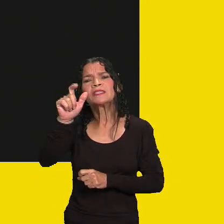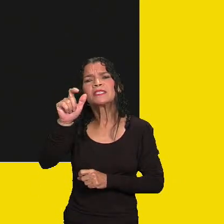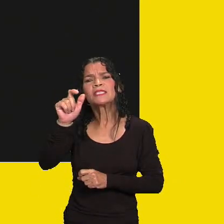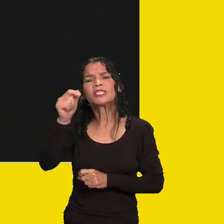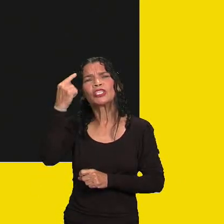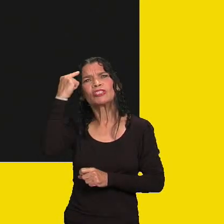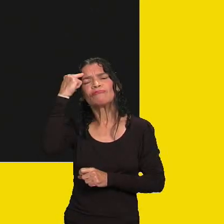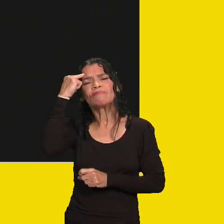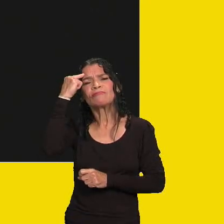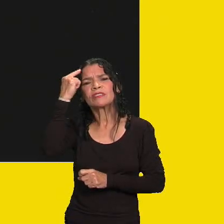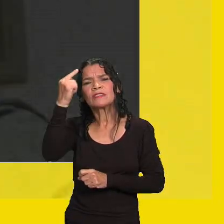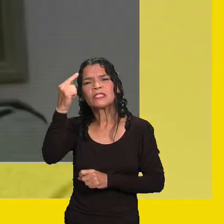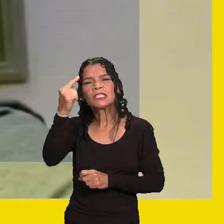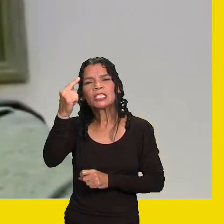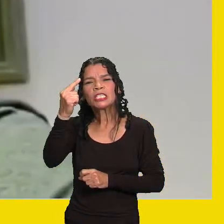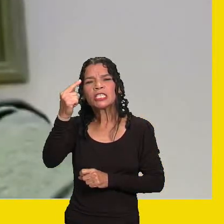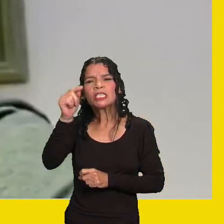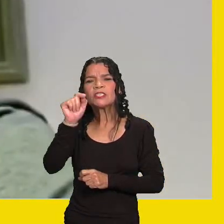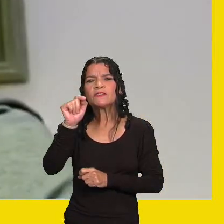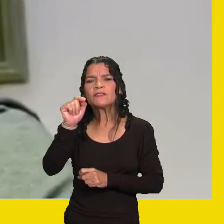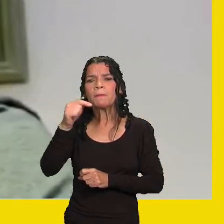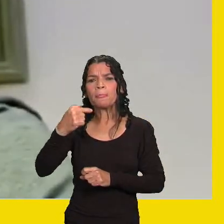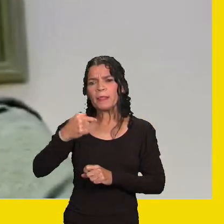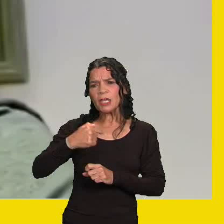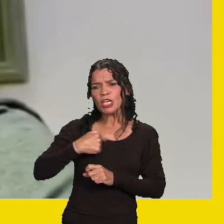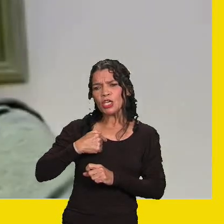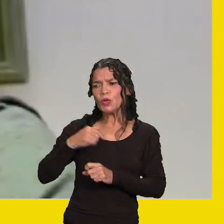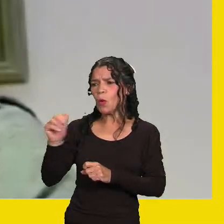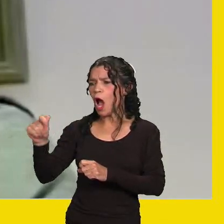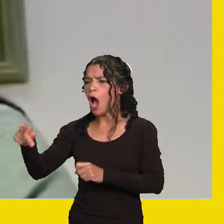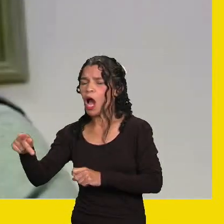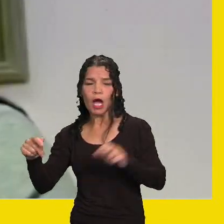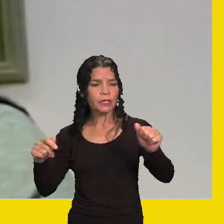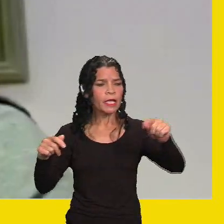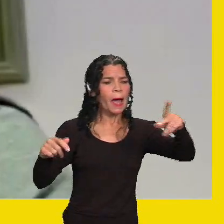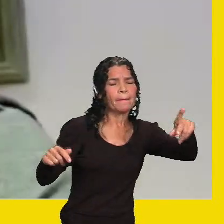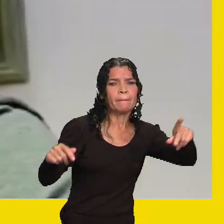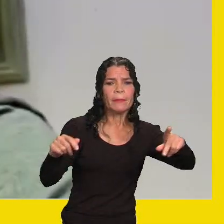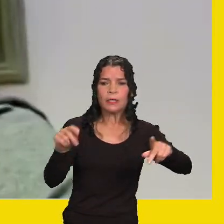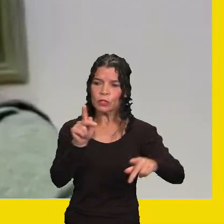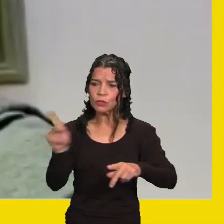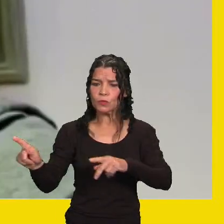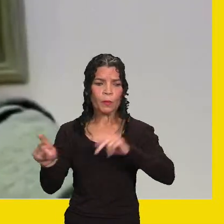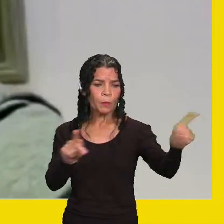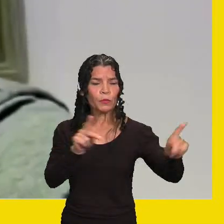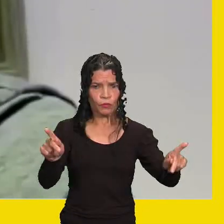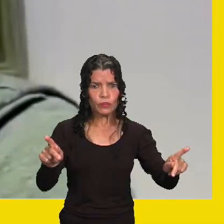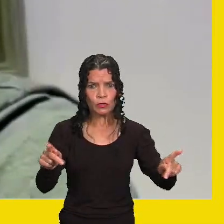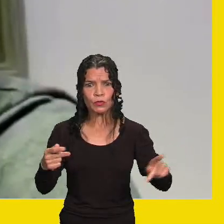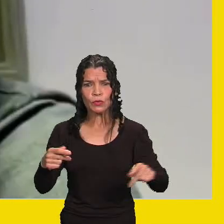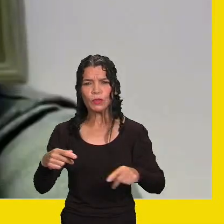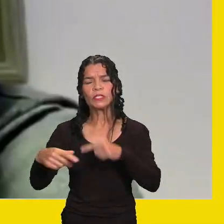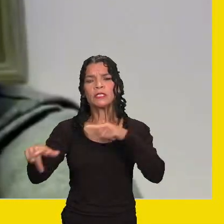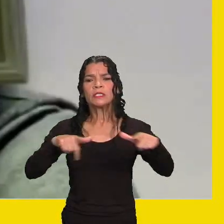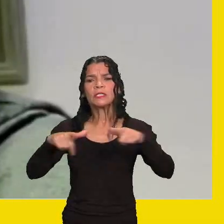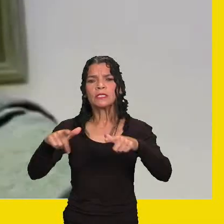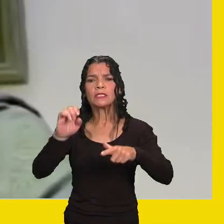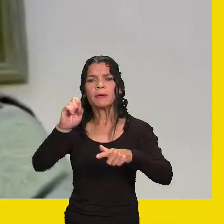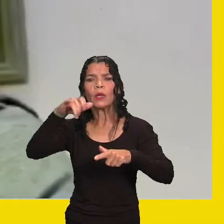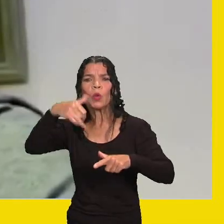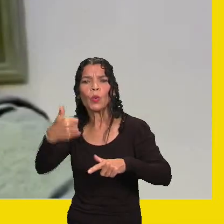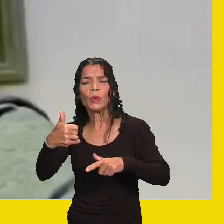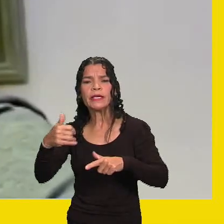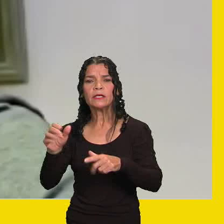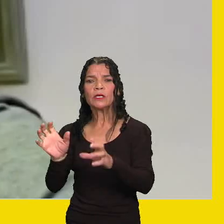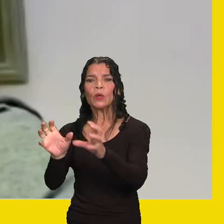essa questão, né? Tanto eu, quanto a Amanda, quanto a Ana Paula, somos professores regentes de EJA, né? E de